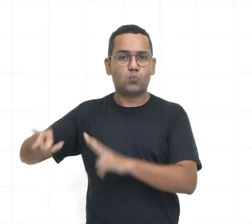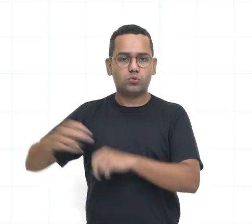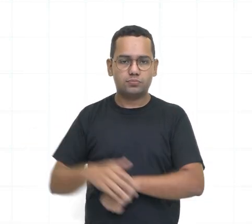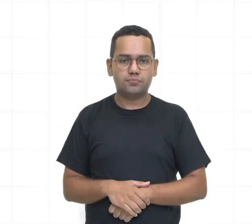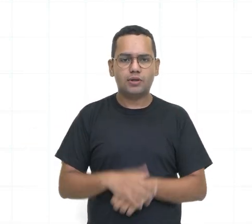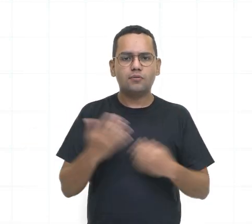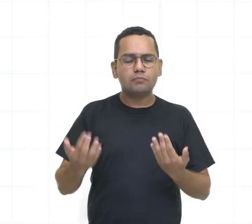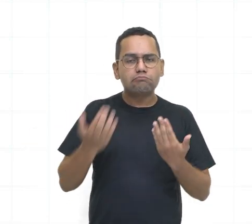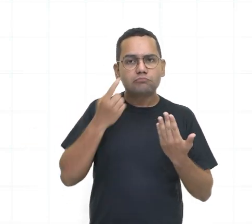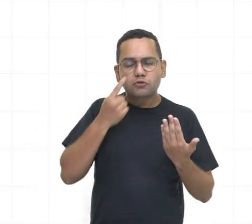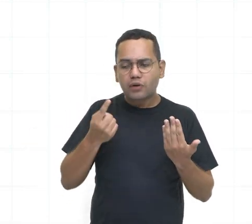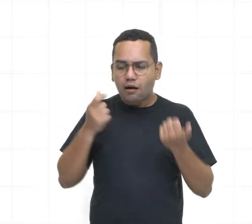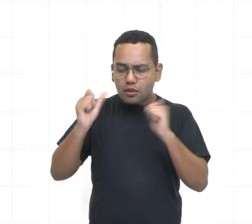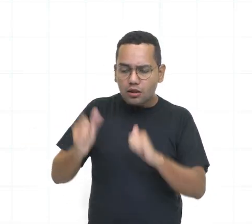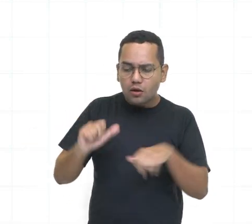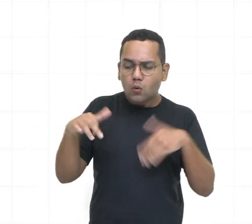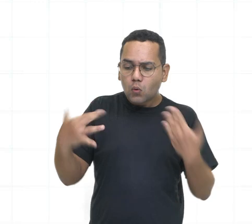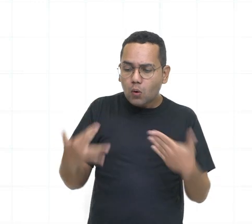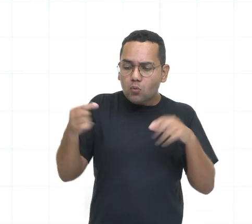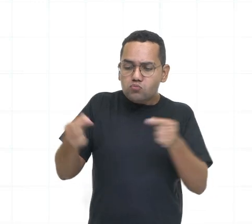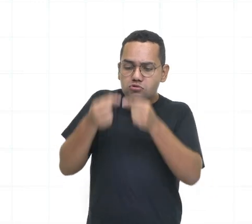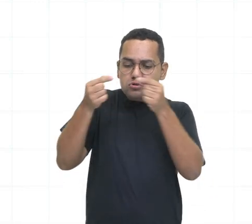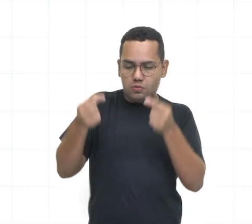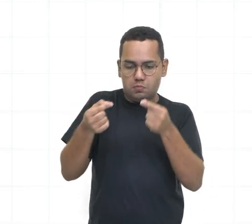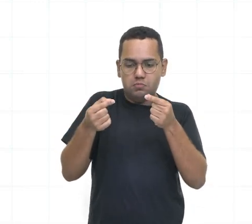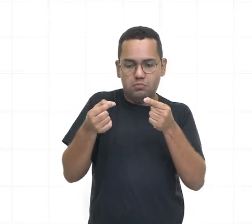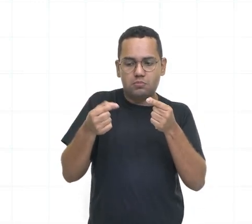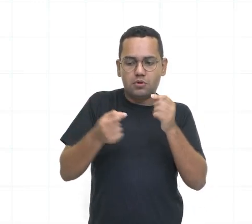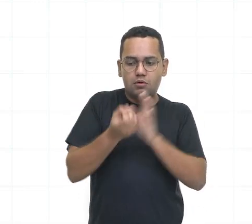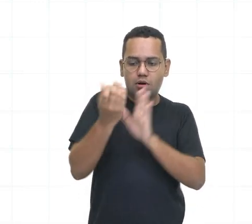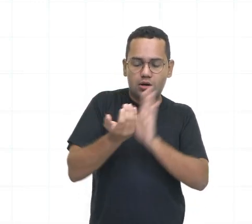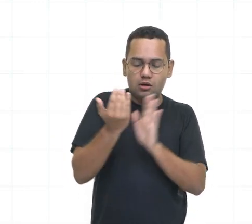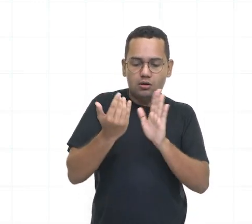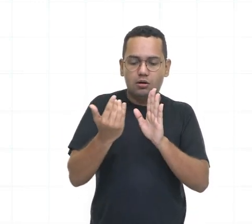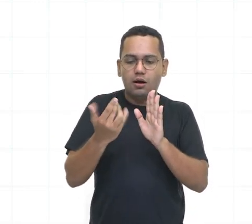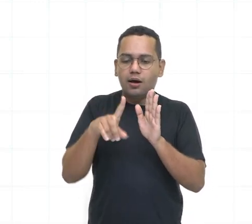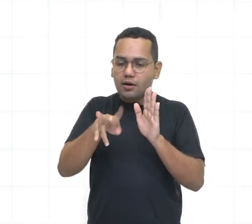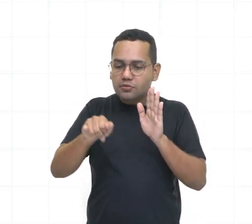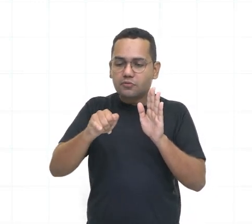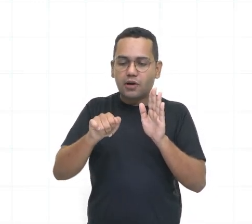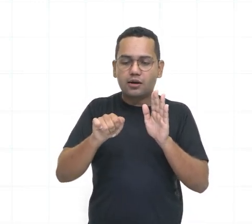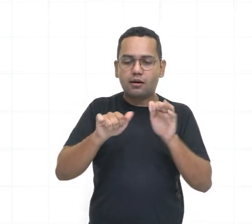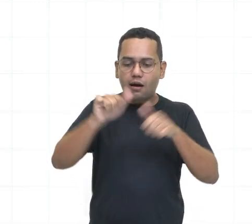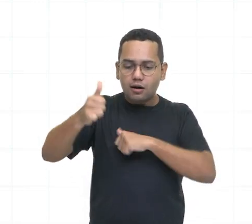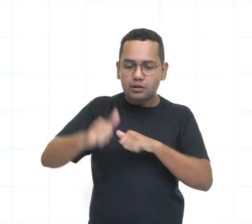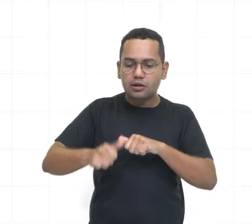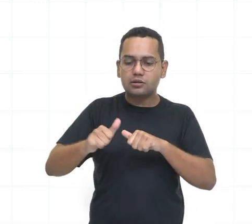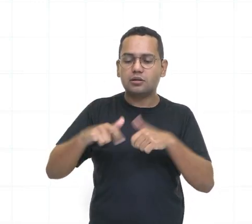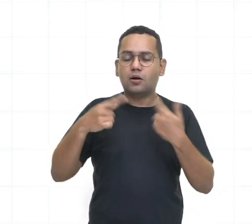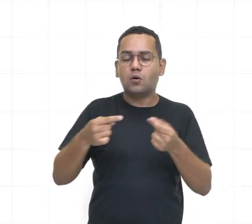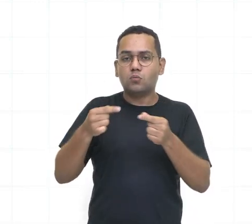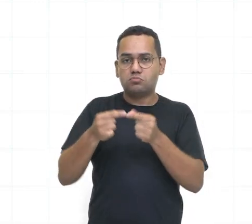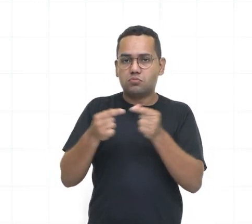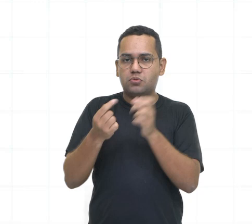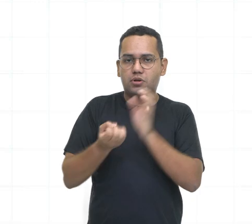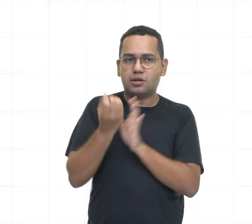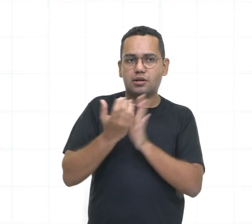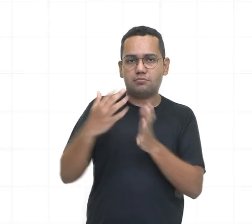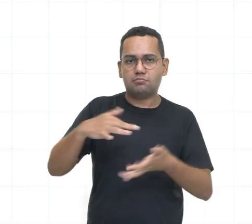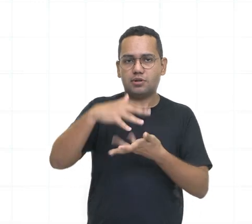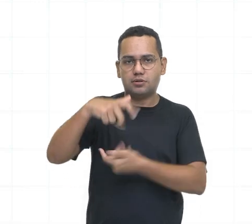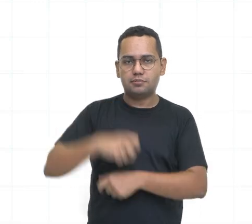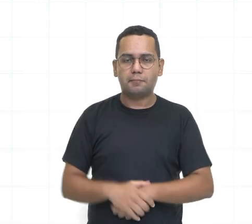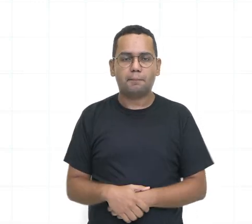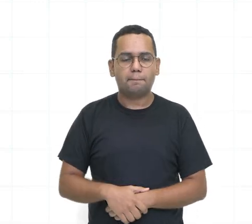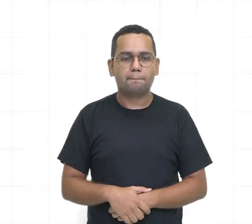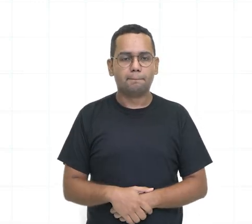cada elemento e assim eu determino a composição de uma determinada estrela. Observe, por exemplo, qual seria